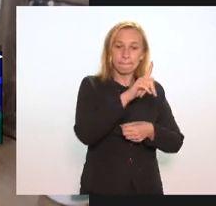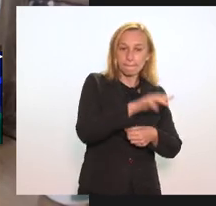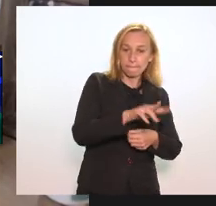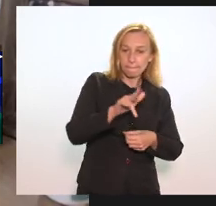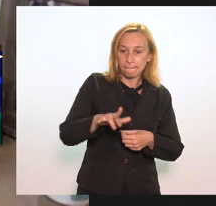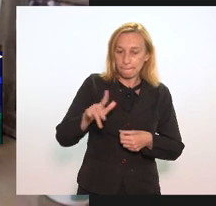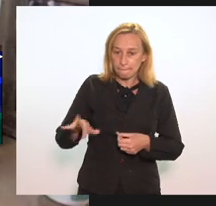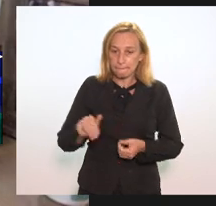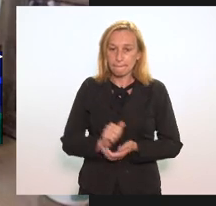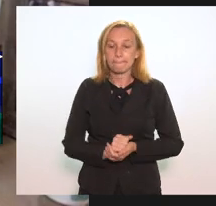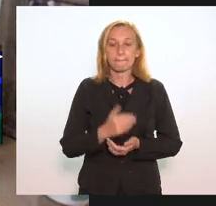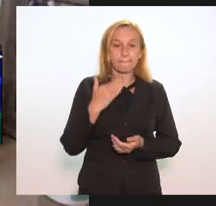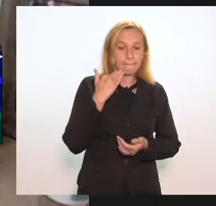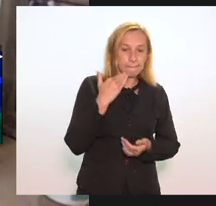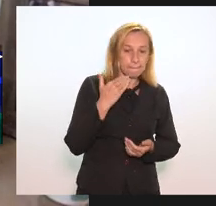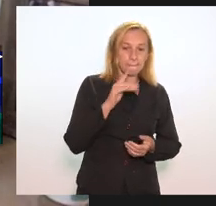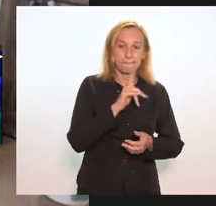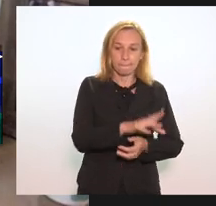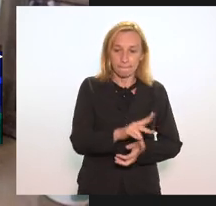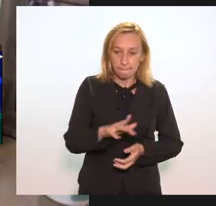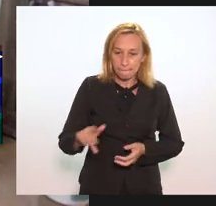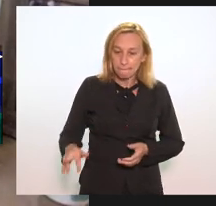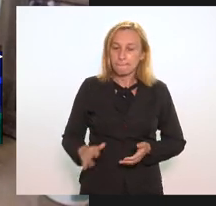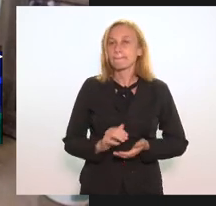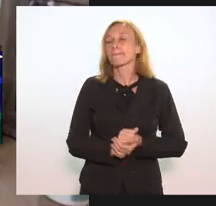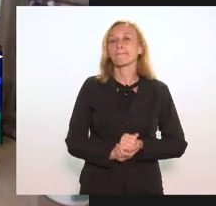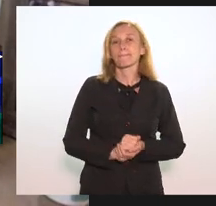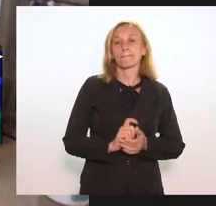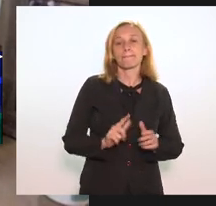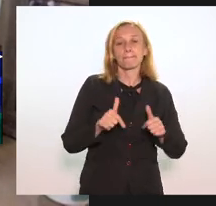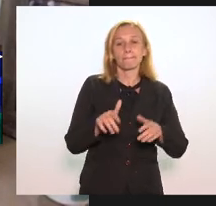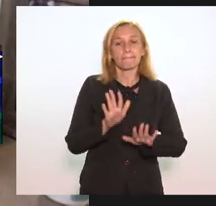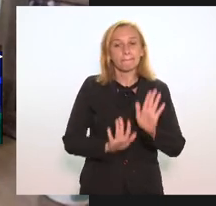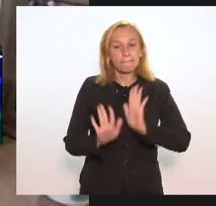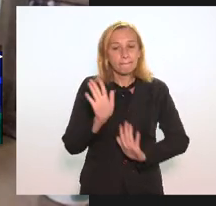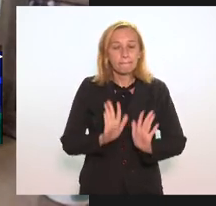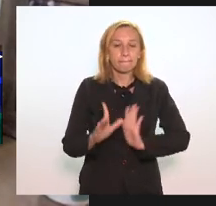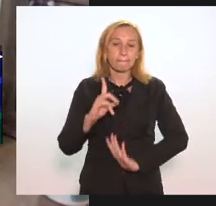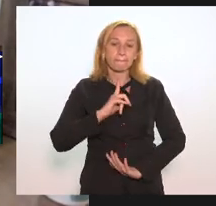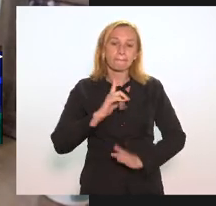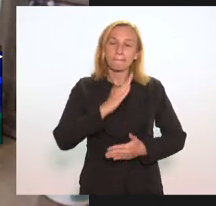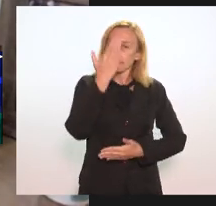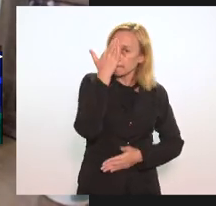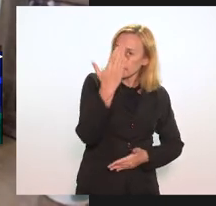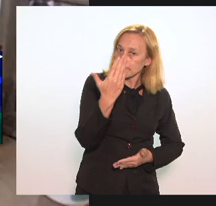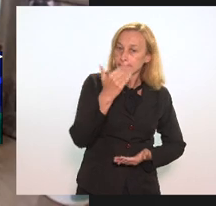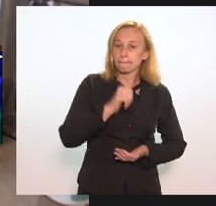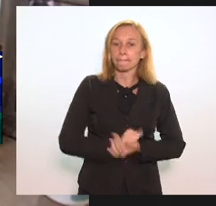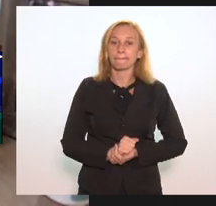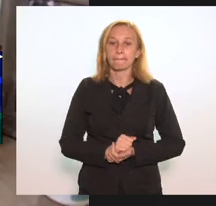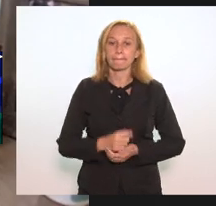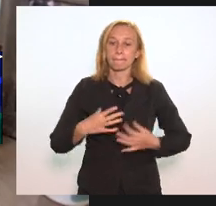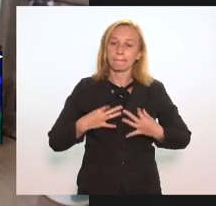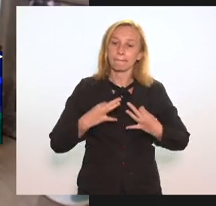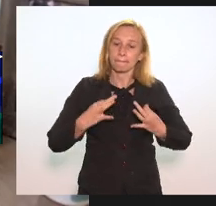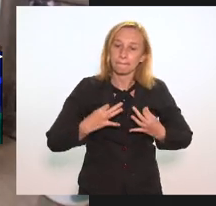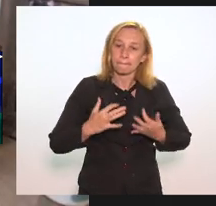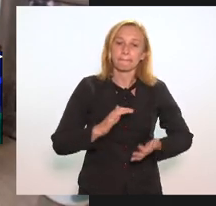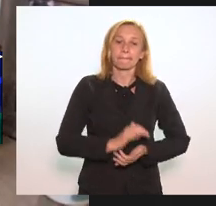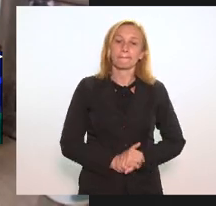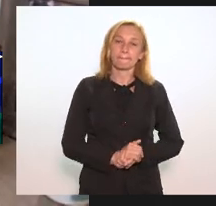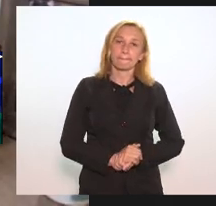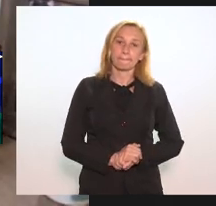dificuldade então que ser tratada de forma é peculiar então aqui muito obrigado e me coloco à disposição